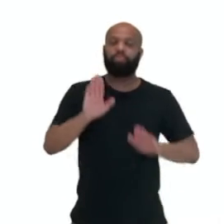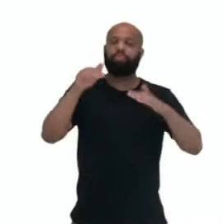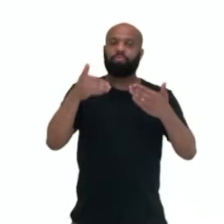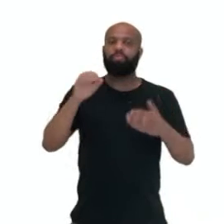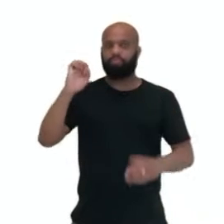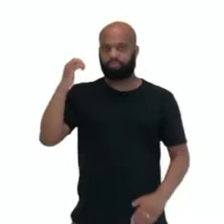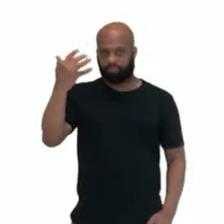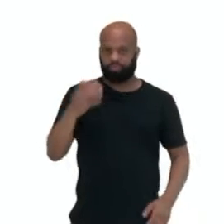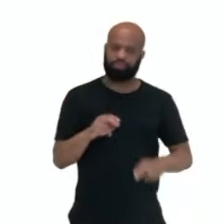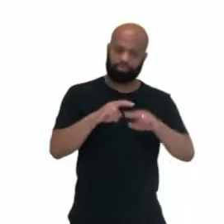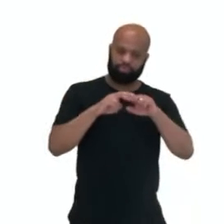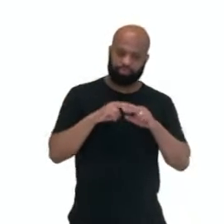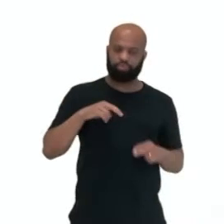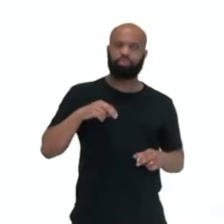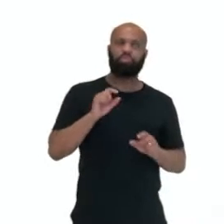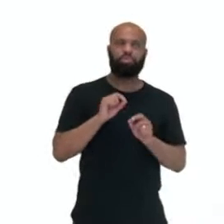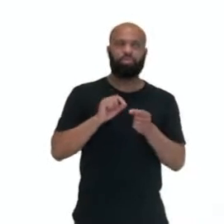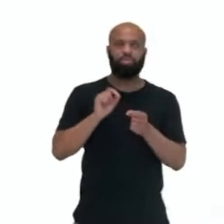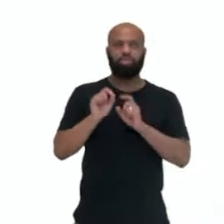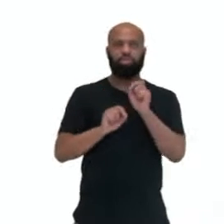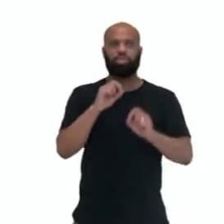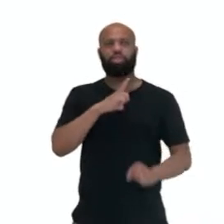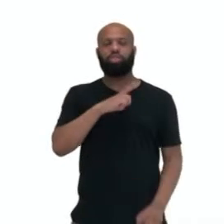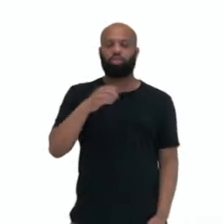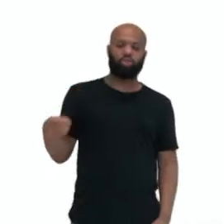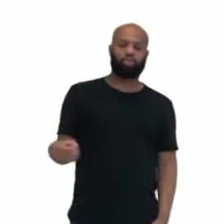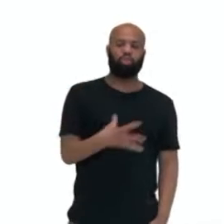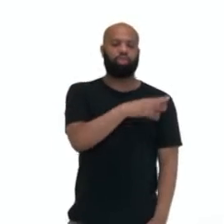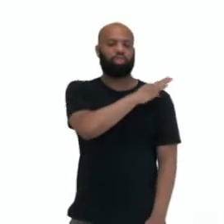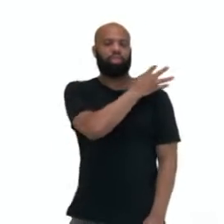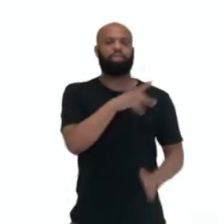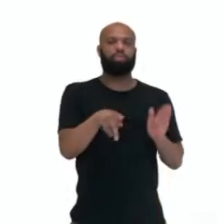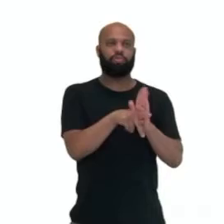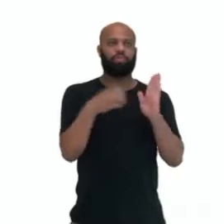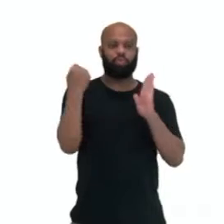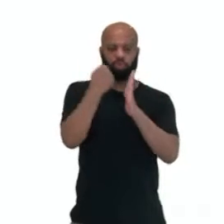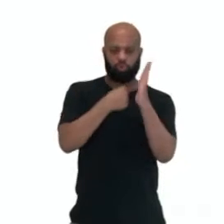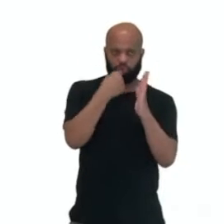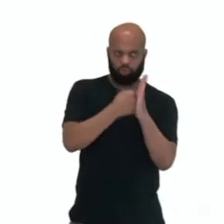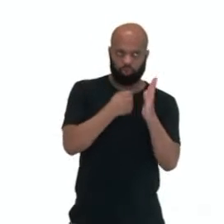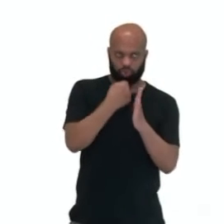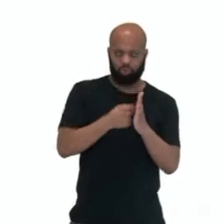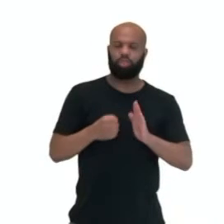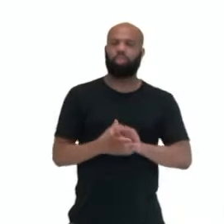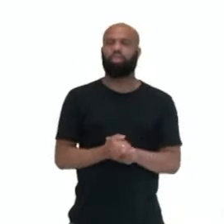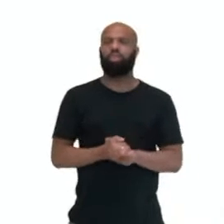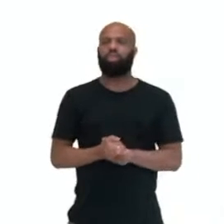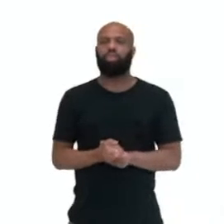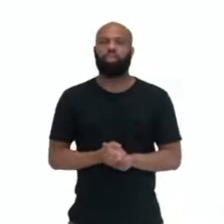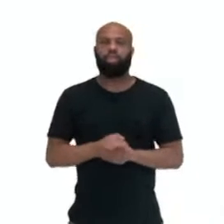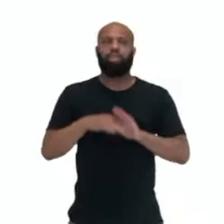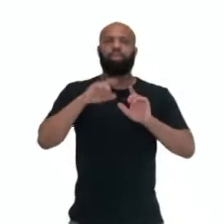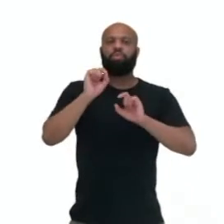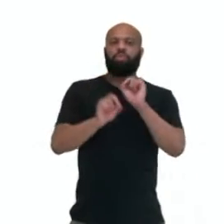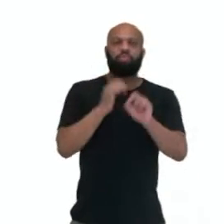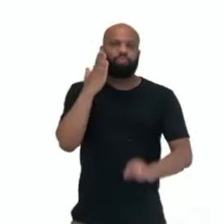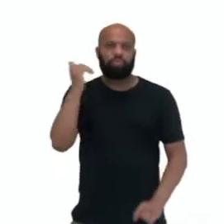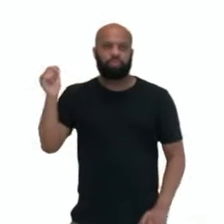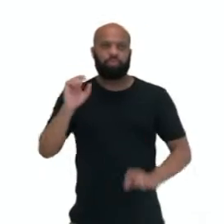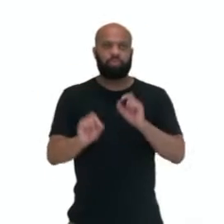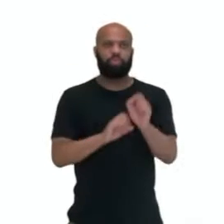Então, com isso, nasceu uma nova técnica de combate. Era um combate desarmado, né? Que era conhecido